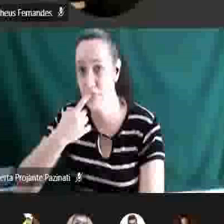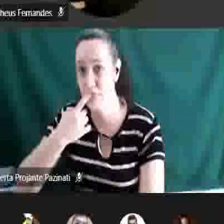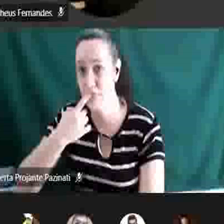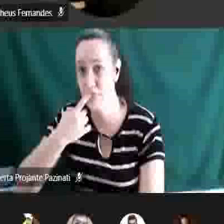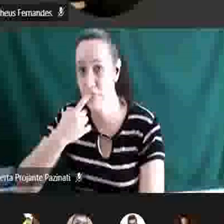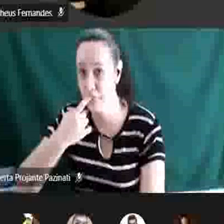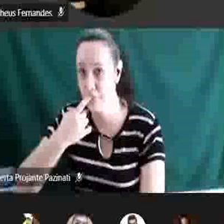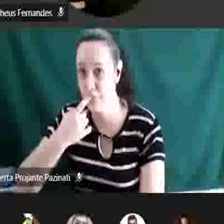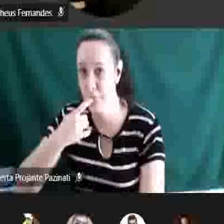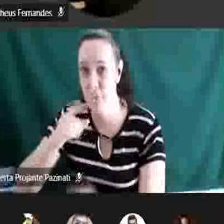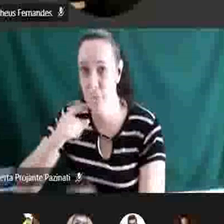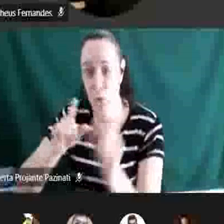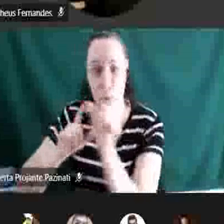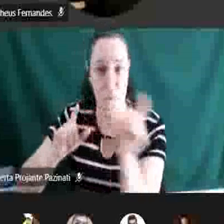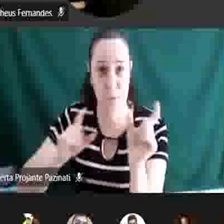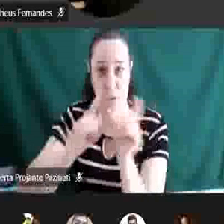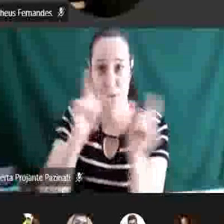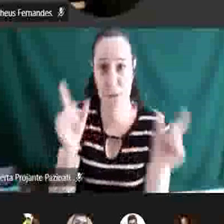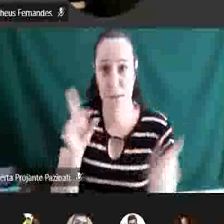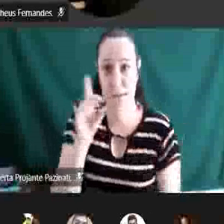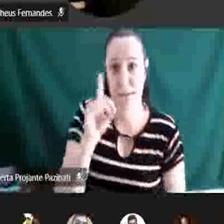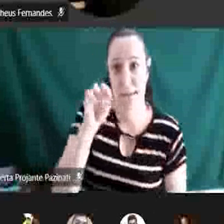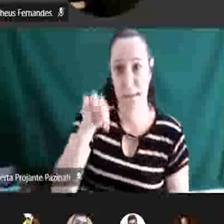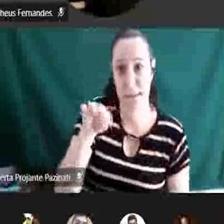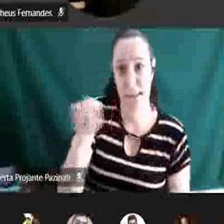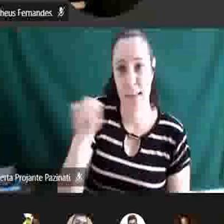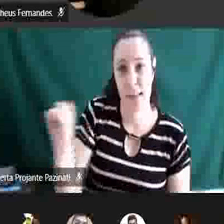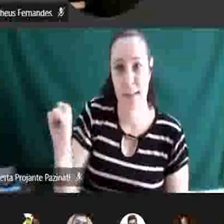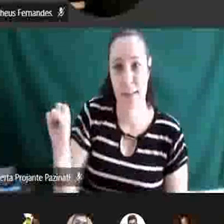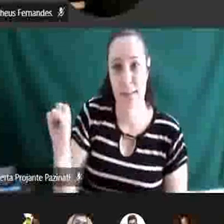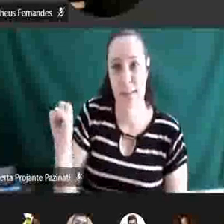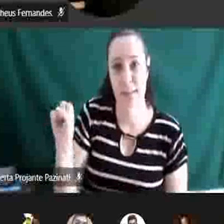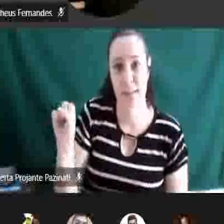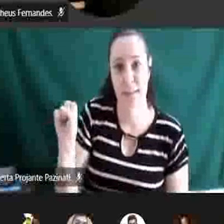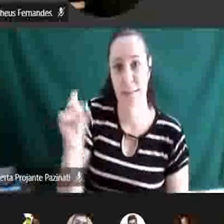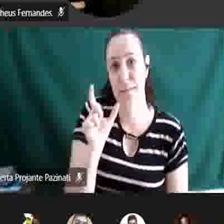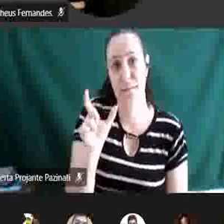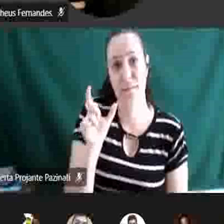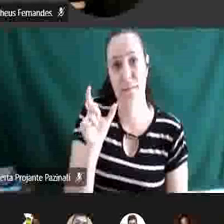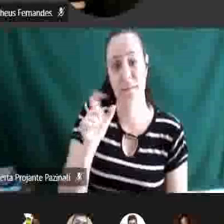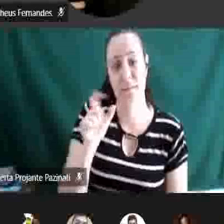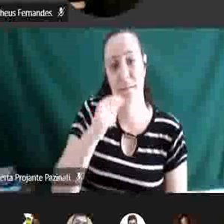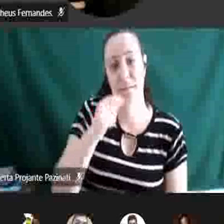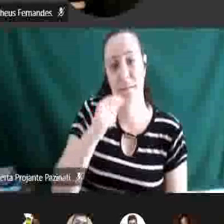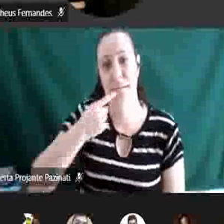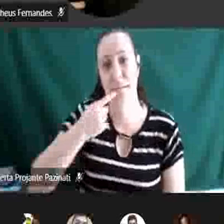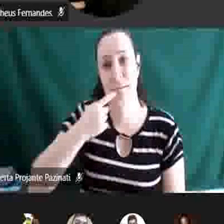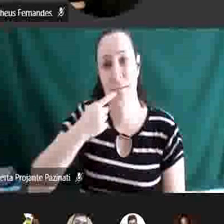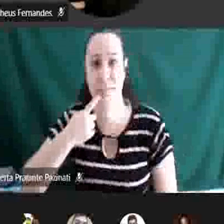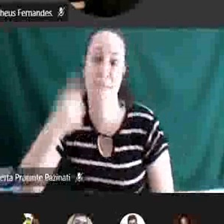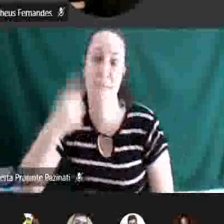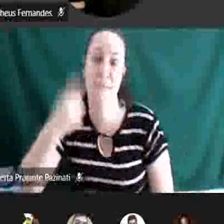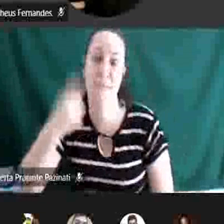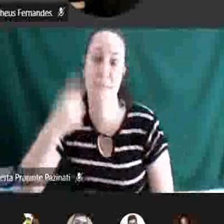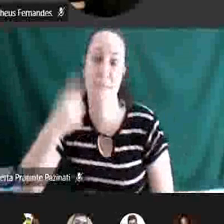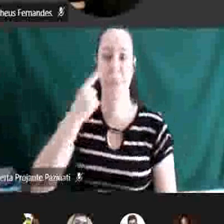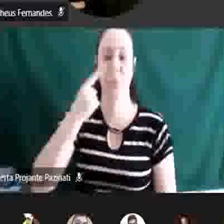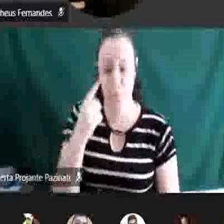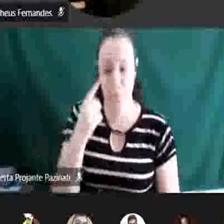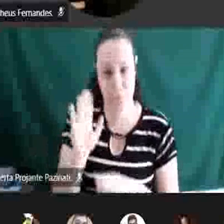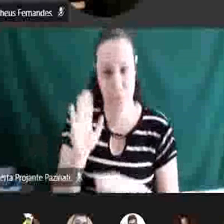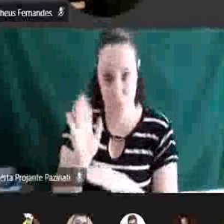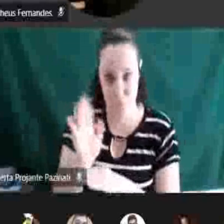2001.2.db8.2.5.2.2.10. O recursivo finalmente pode informar o computador do usuário sobre o endereço procurado e o navegador web finalmente pode enviar os